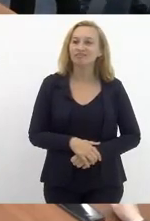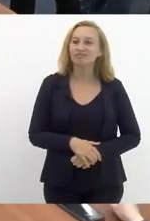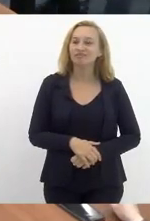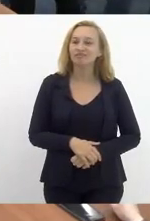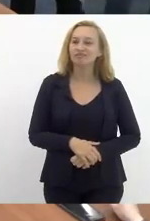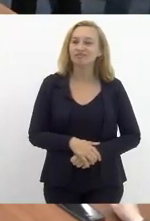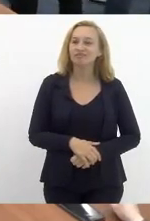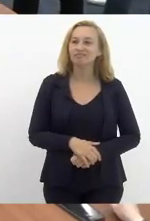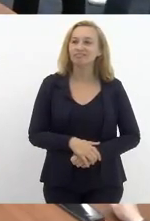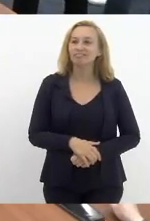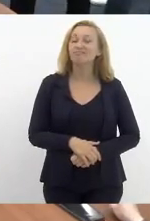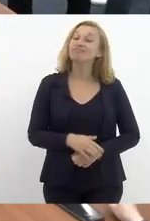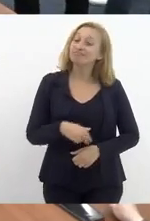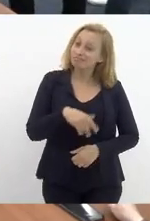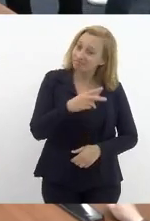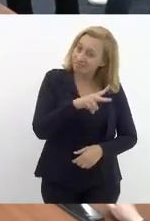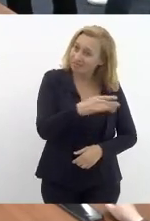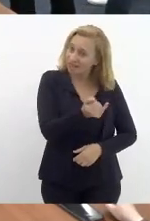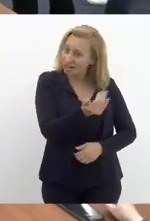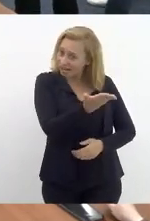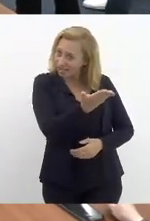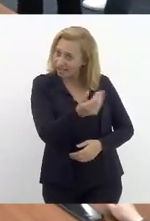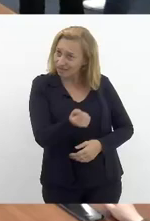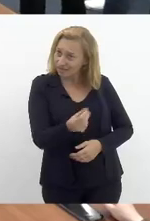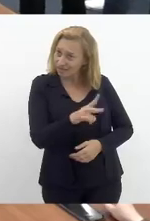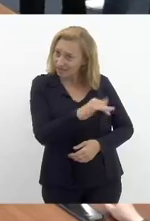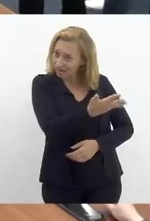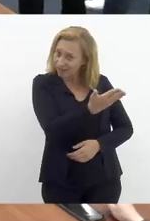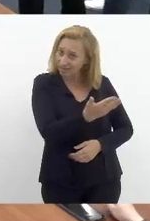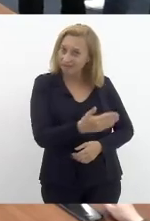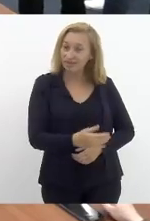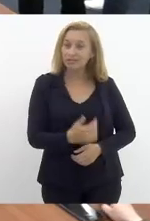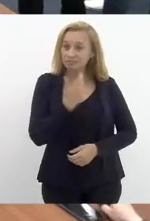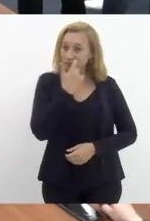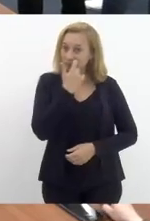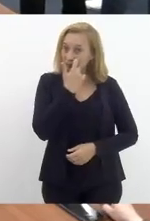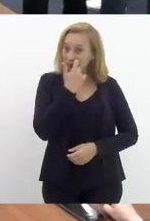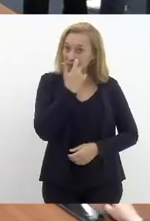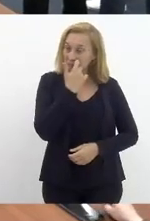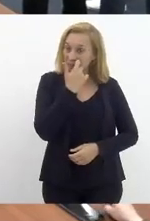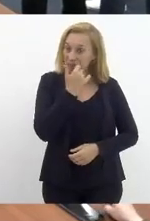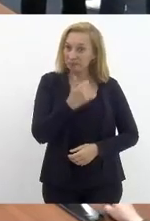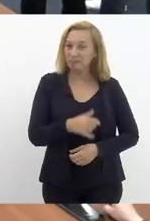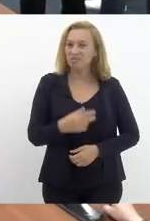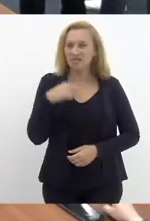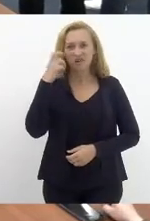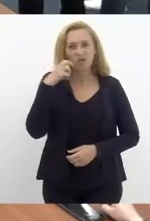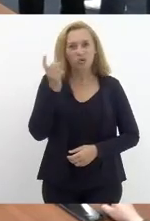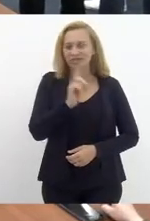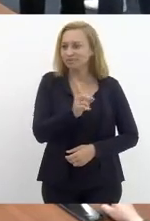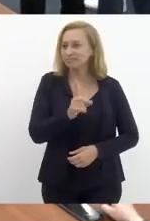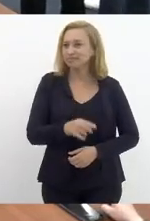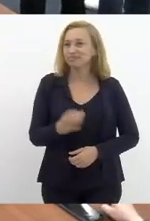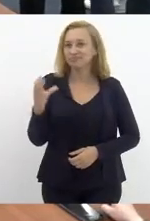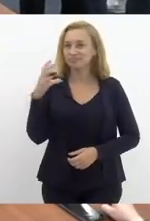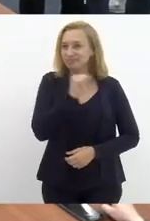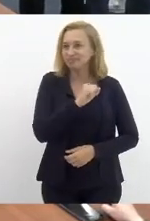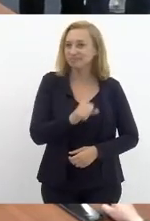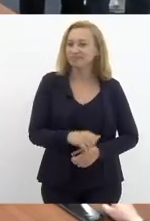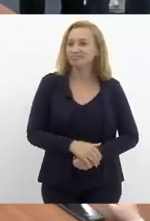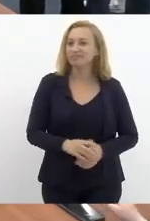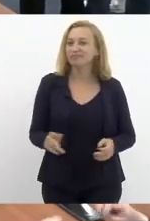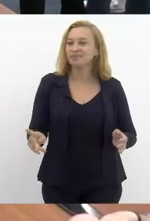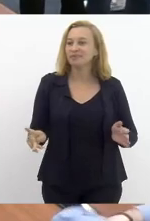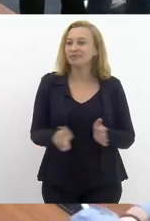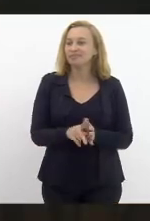Tá ali, ó, o amigo. Vai pra lá junto, vai pra lá. É rápido, vambora. Não tem que ter vergonha, não. Tem que se acostumar, isso aqui é a casa